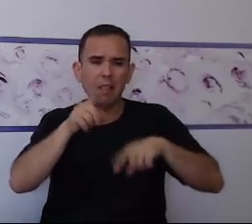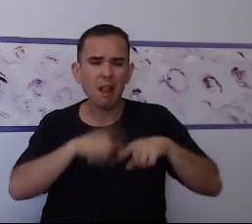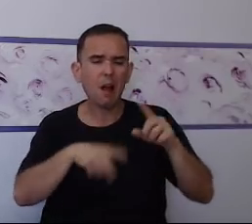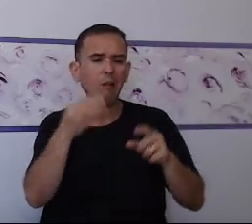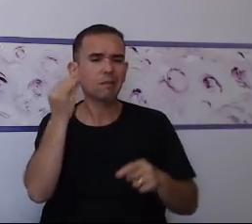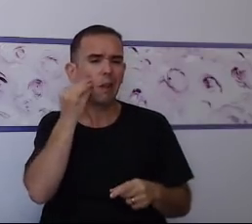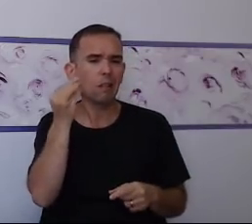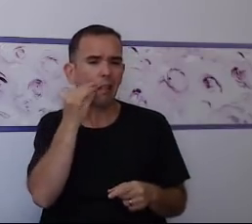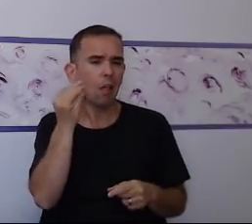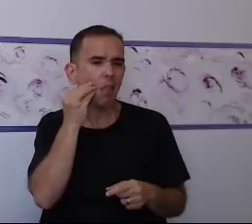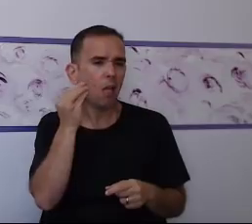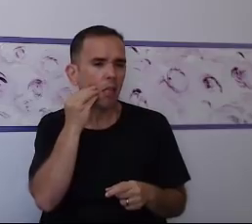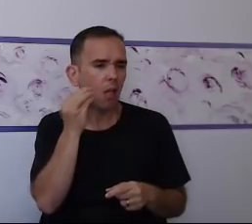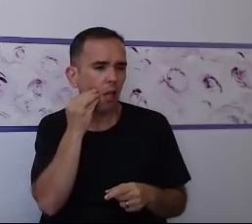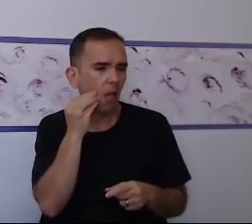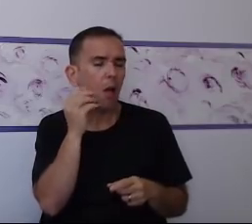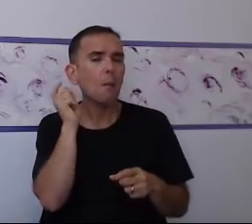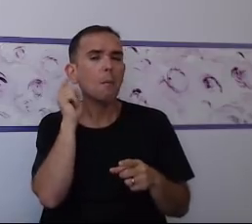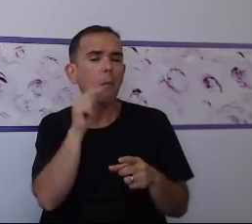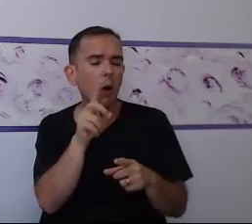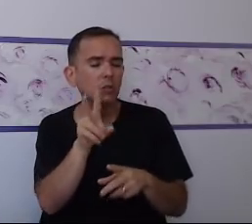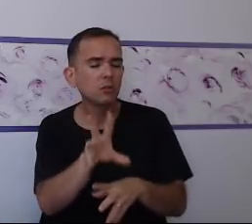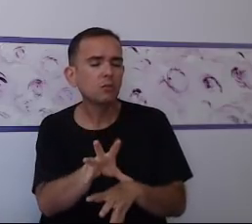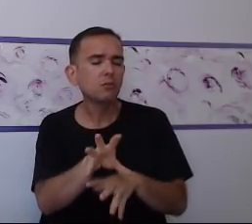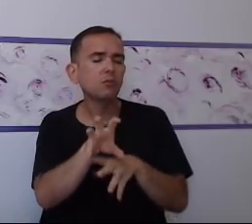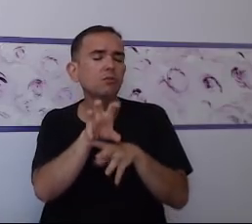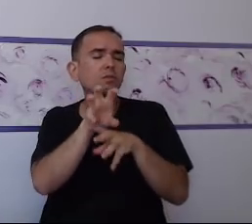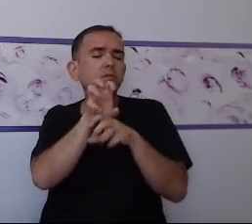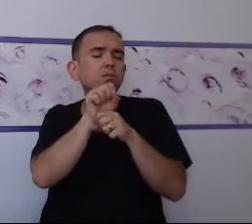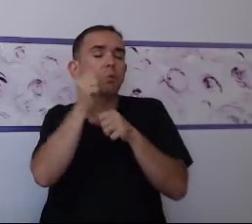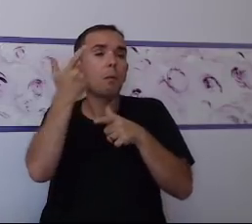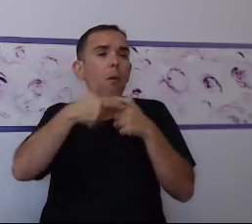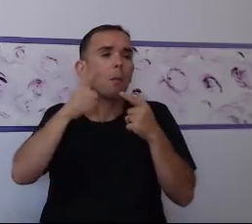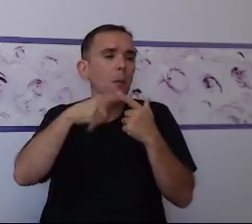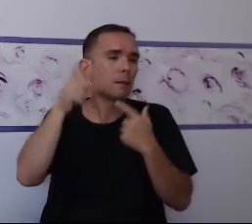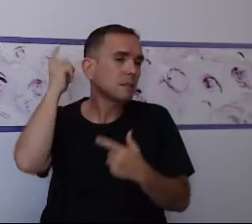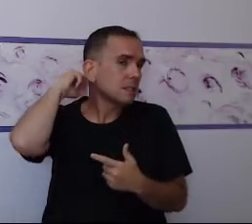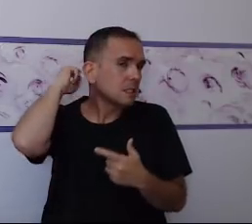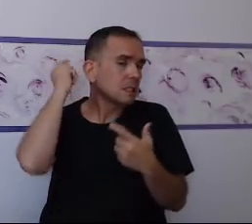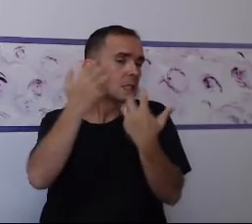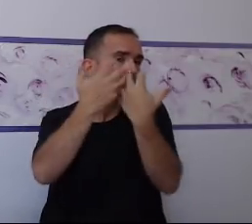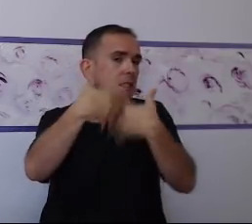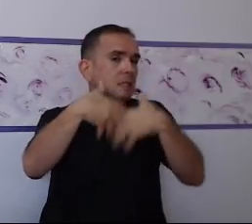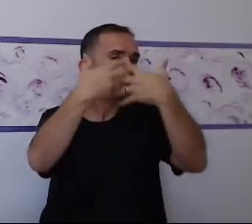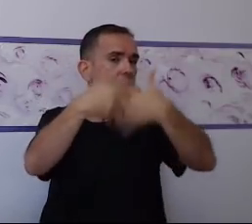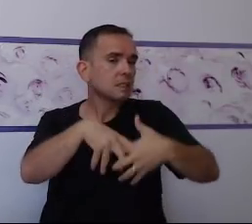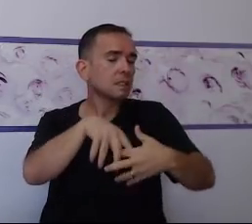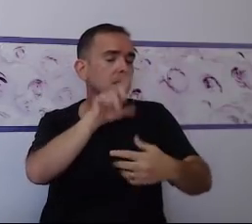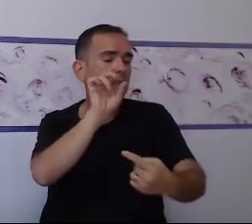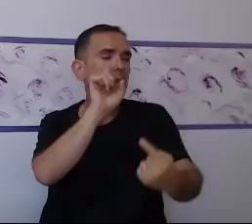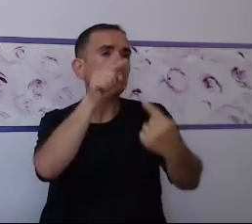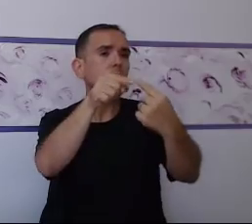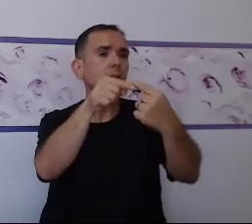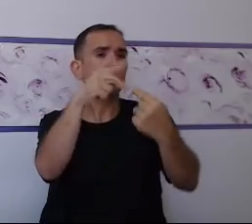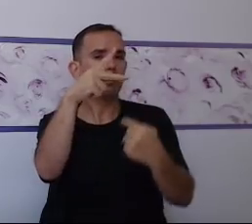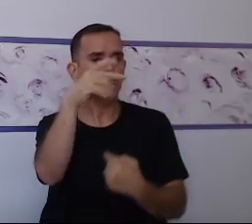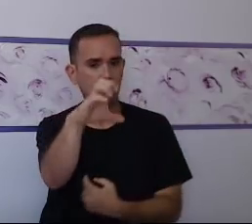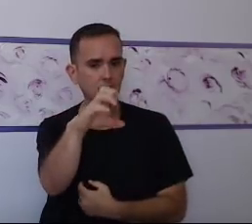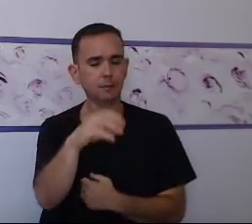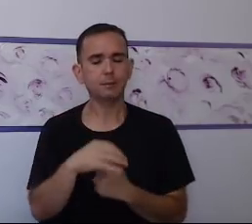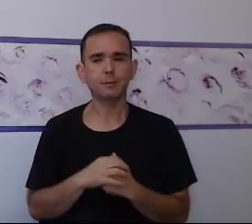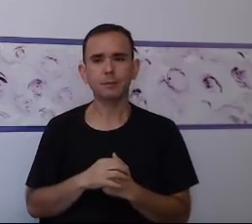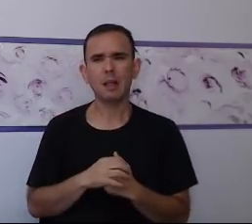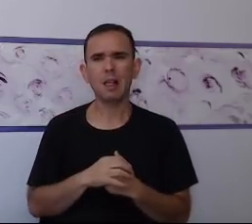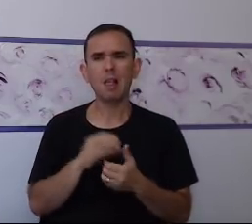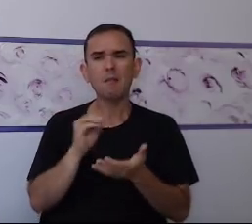tentativa, às vezes, pode vir a trazer a lesão do sistema nervoso central desse aluno, dessa criança, trazendo a paralisia cerebral. Então,